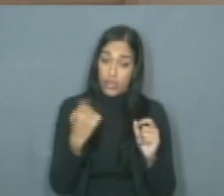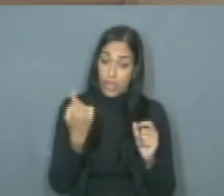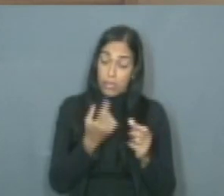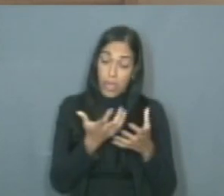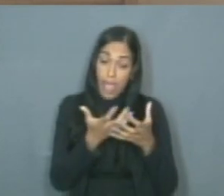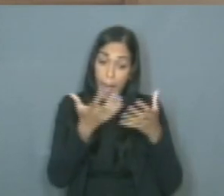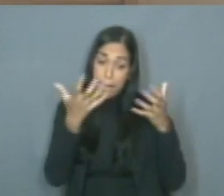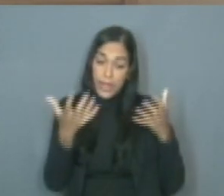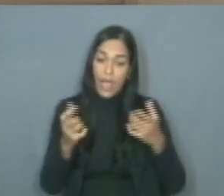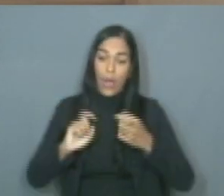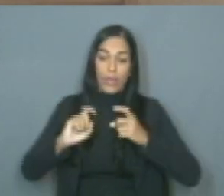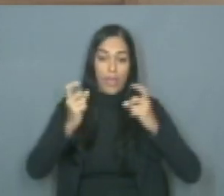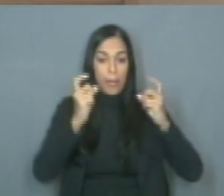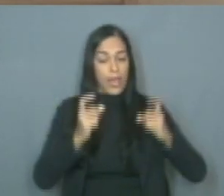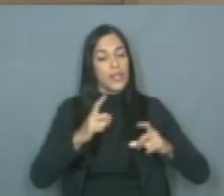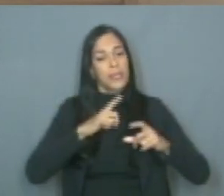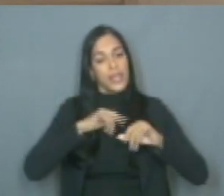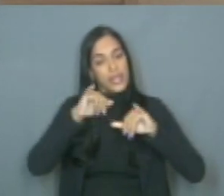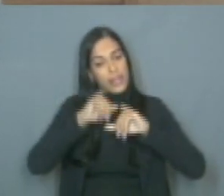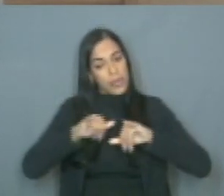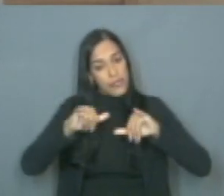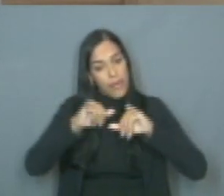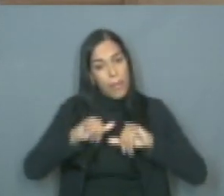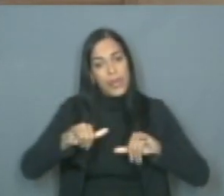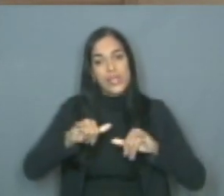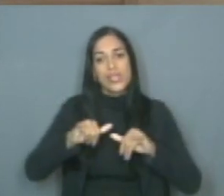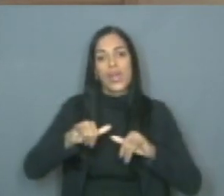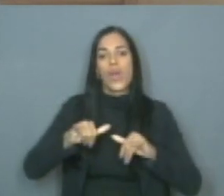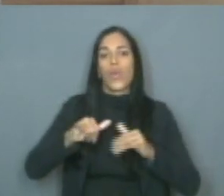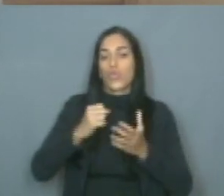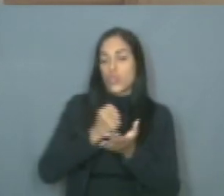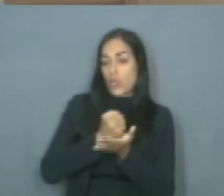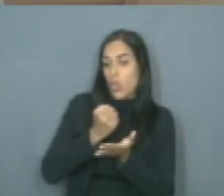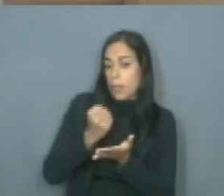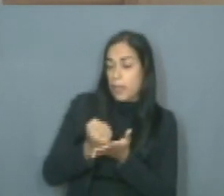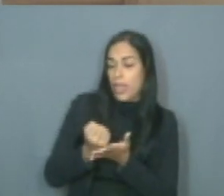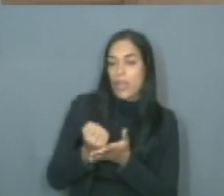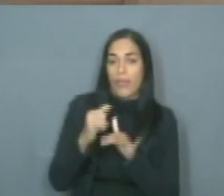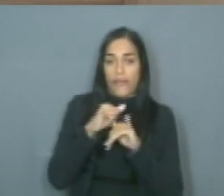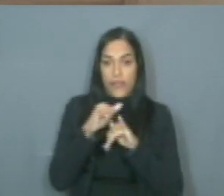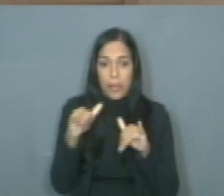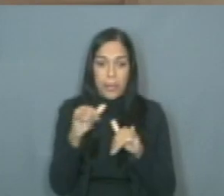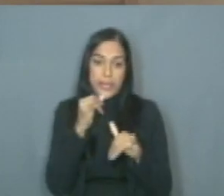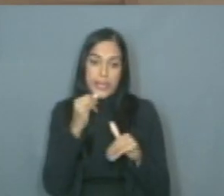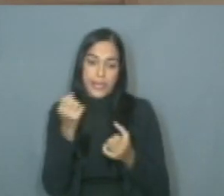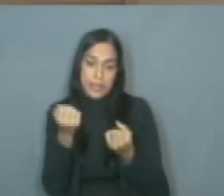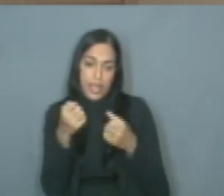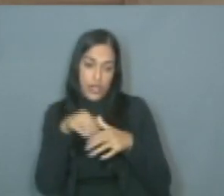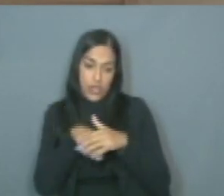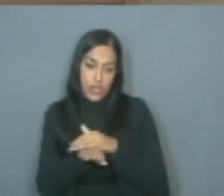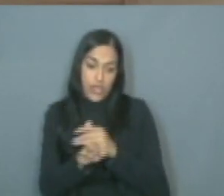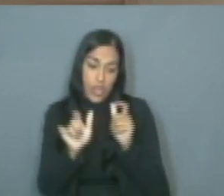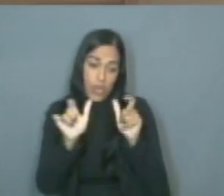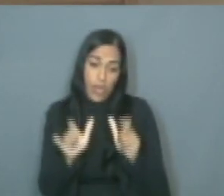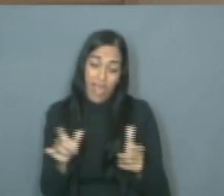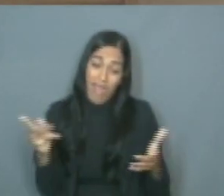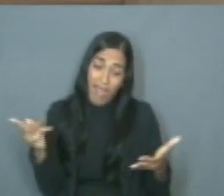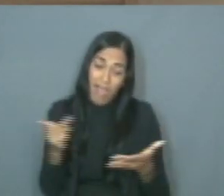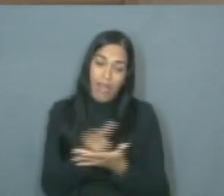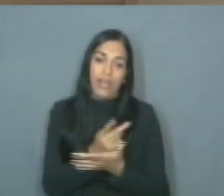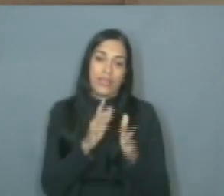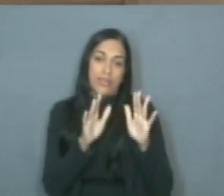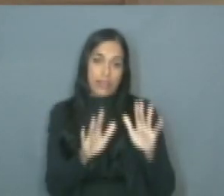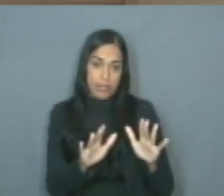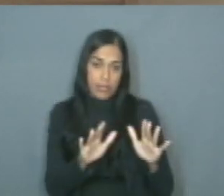comunicação formal. Quer rebocar o veículo? Está estacionado de forma irregular? Ok, trava a roda do